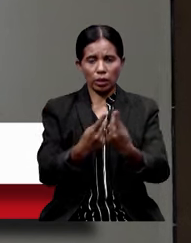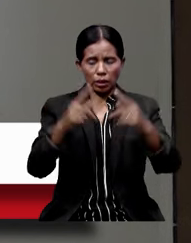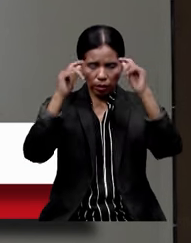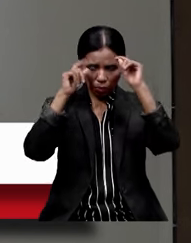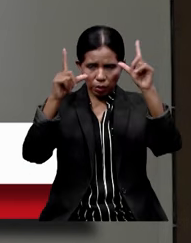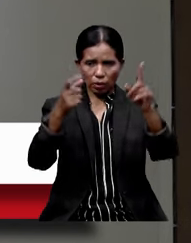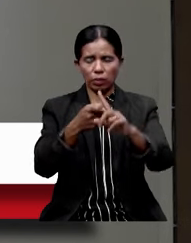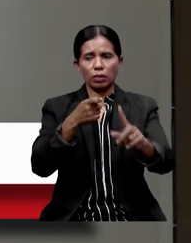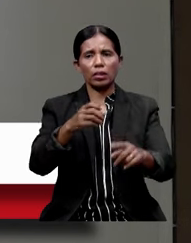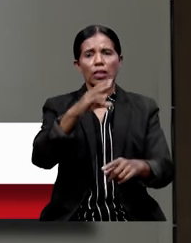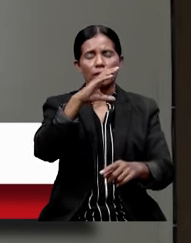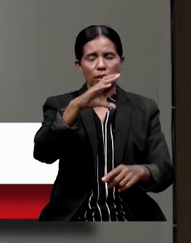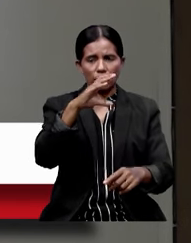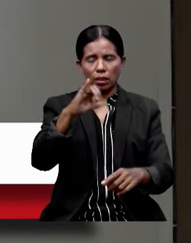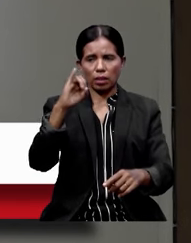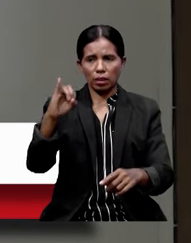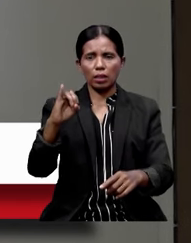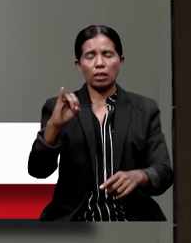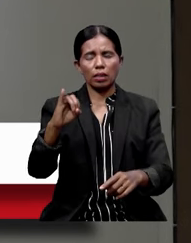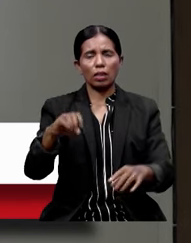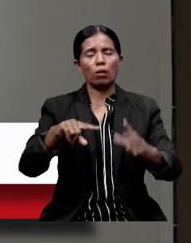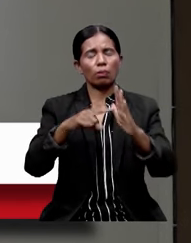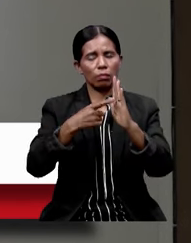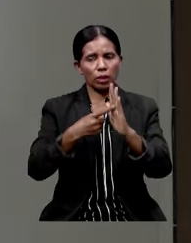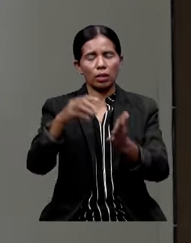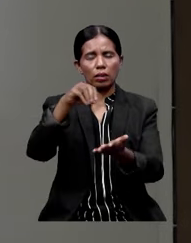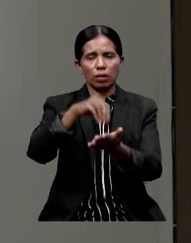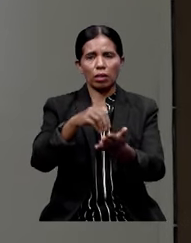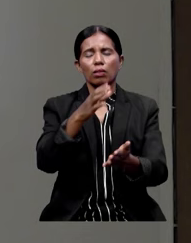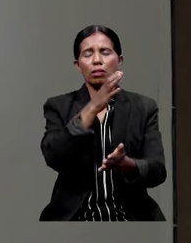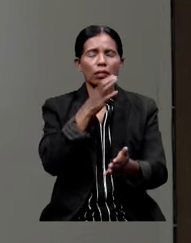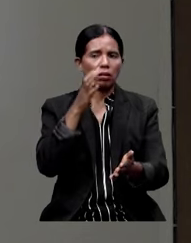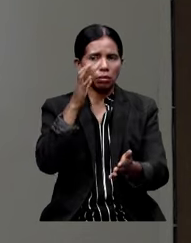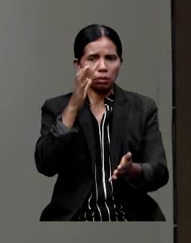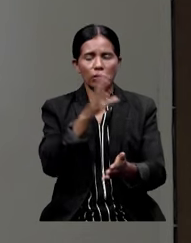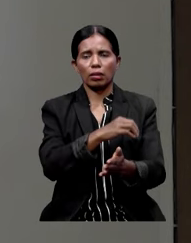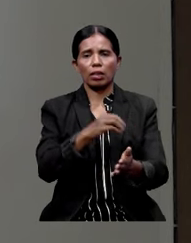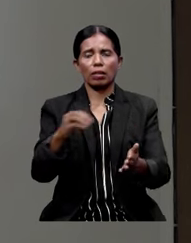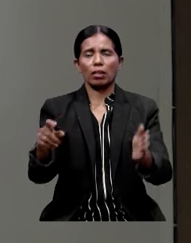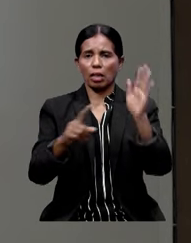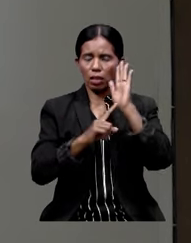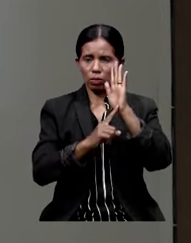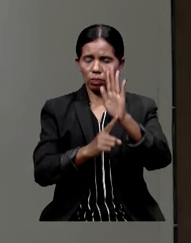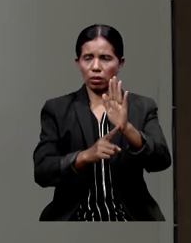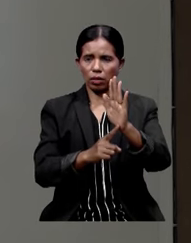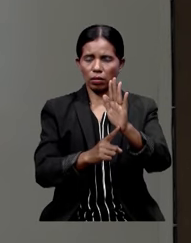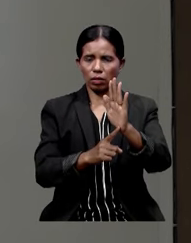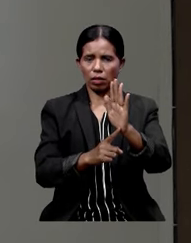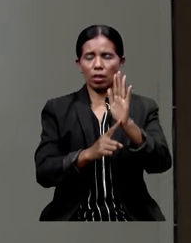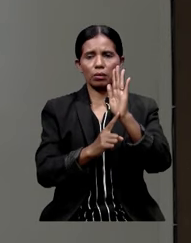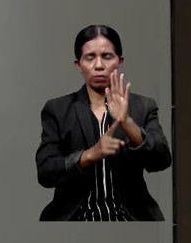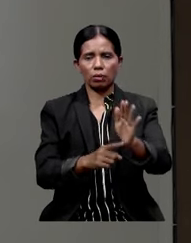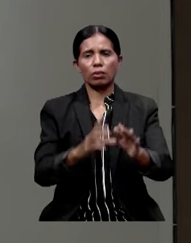Liu CCI nebe começa a investir ona e setor agricultura ida nebe hatudo kat hatudo no indica ona